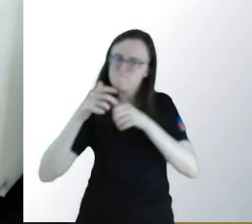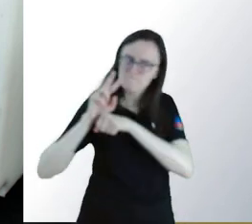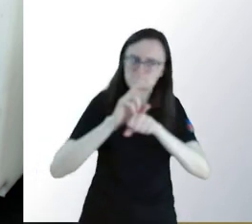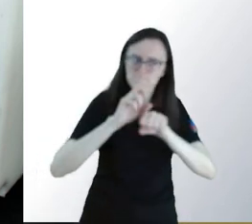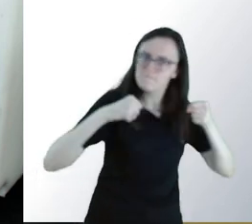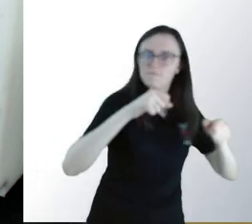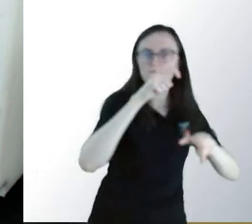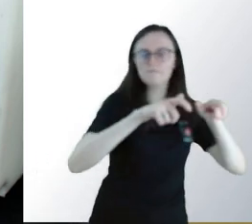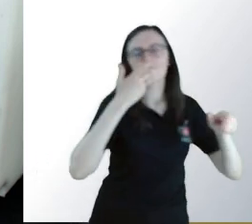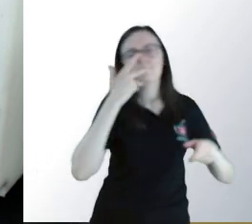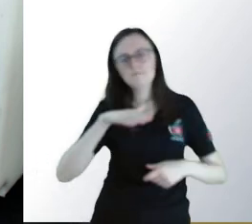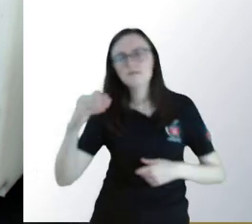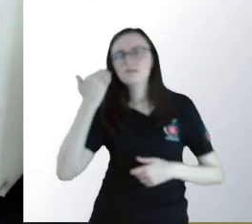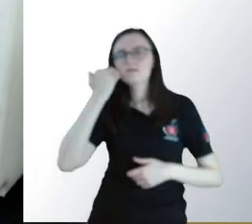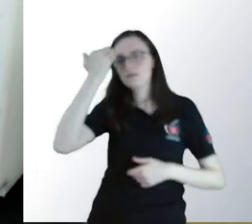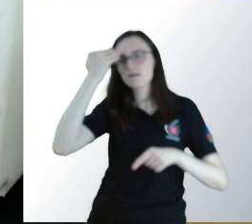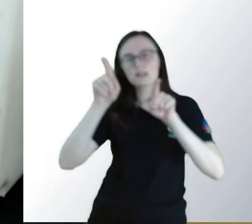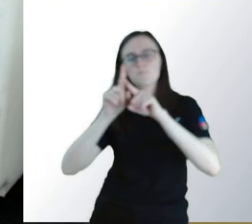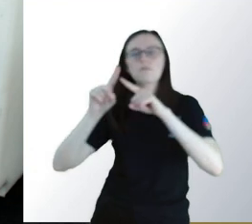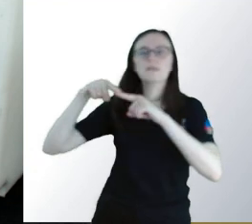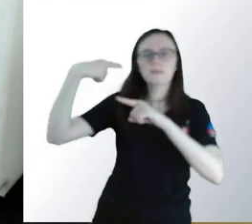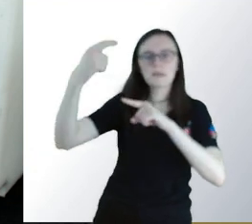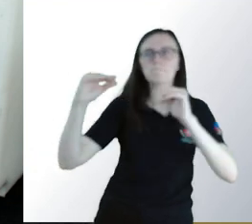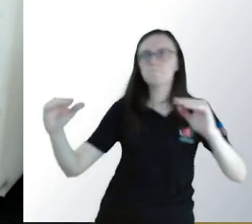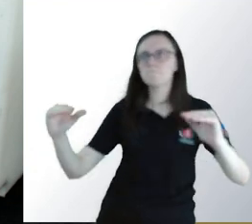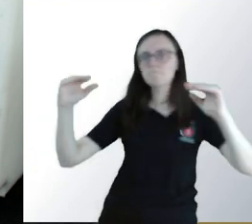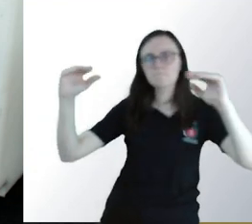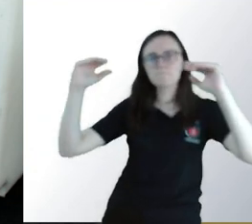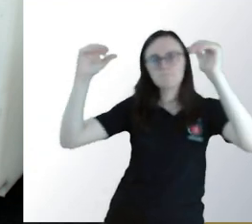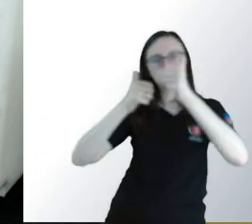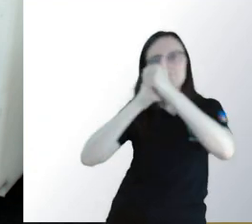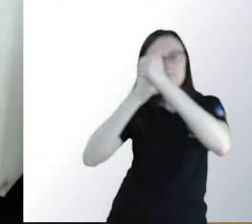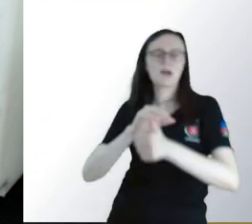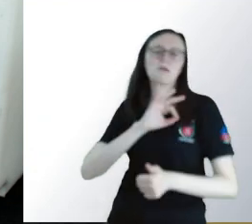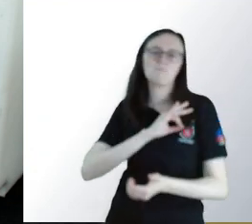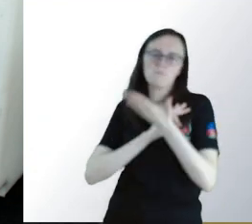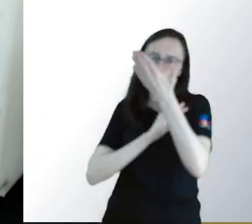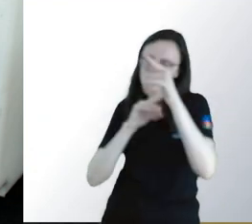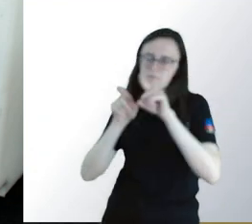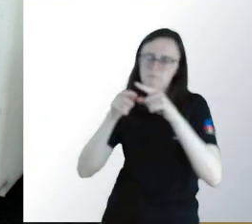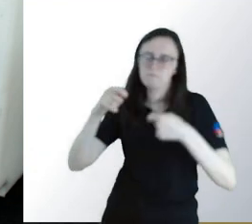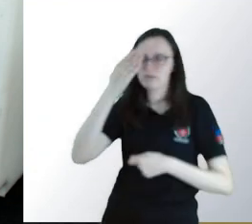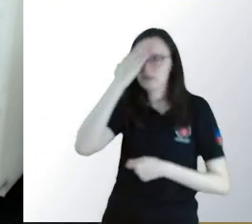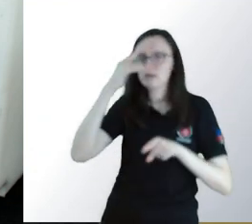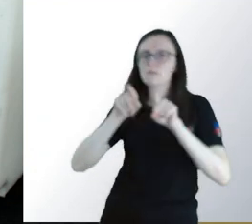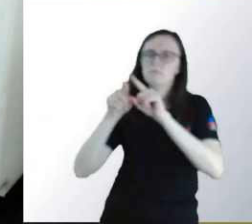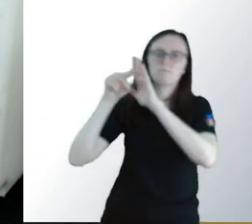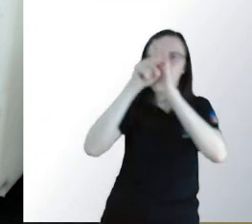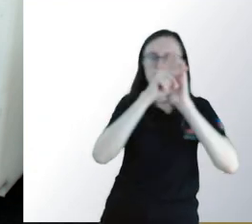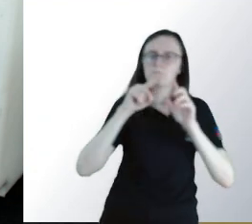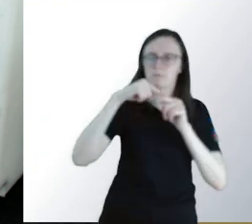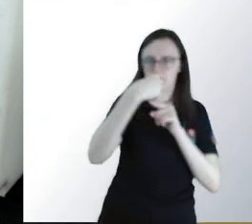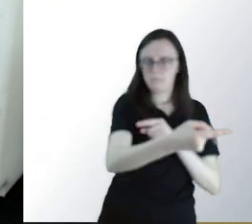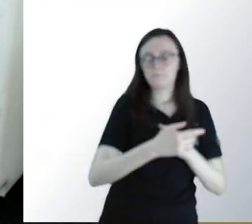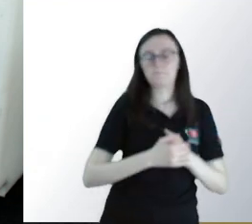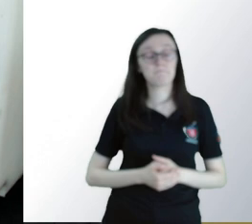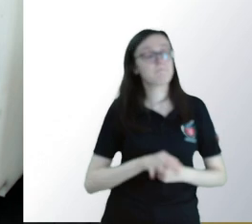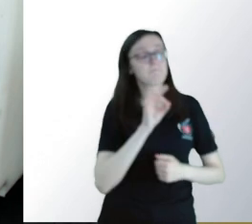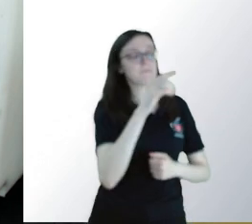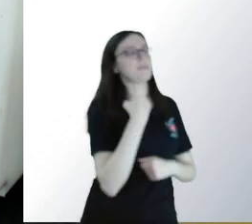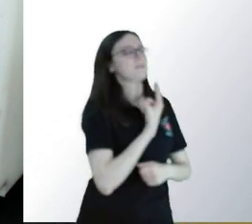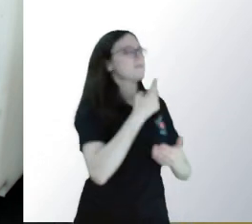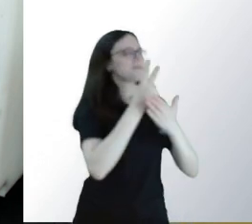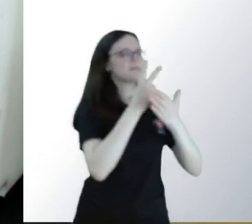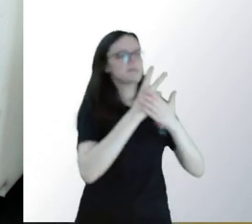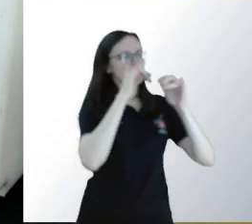hora, e, na sequência, um encaminhamento para as autoridades, para a autoridade policial, para a investigação devida. É isso que a gente sempre diz,